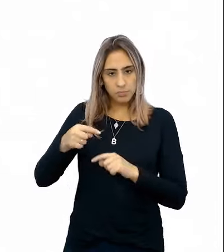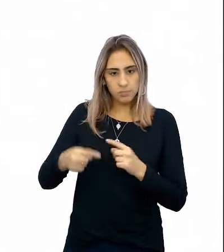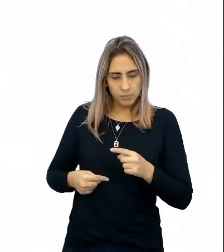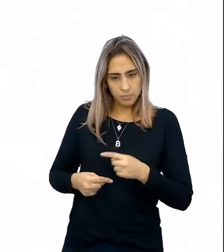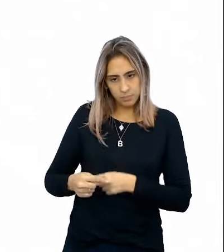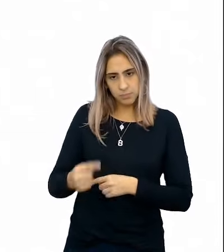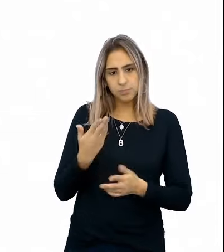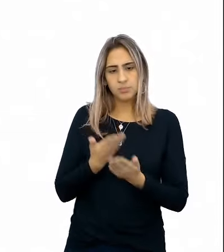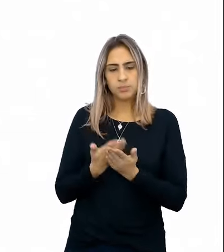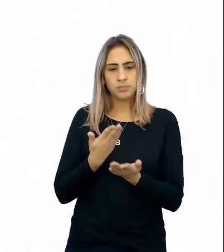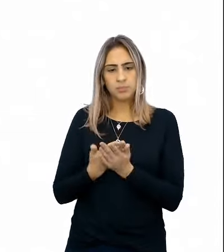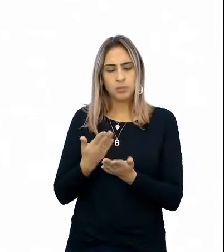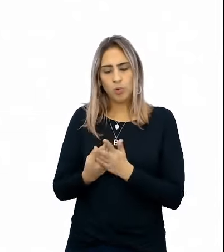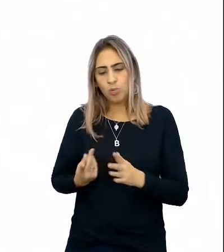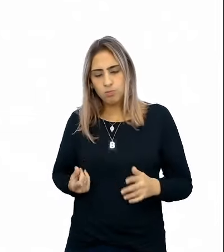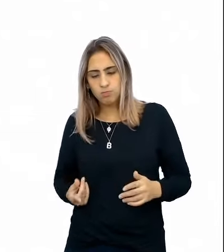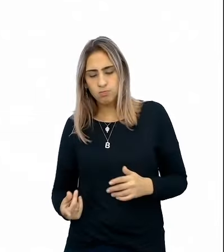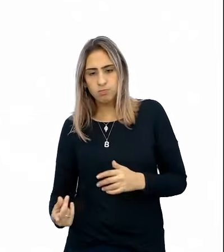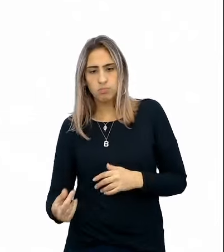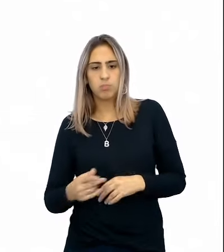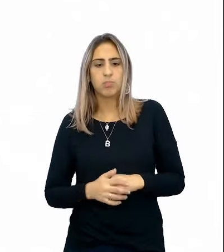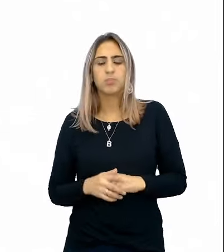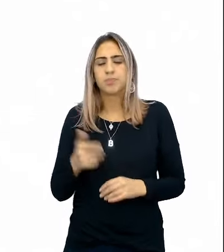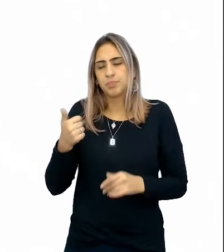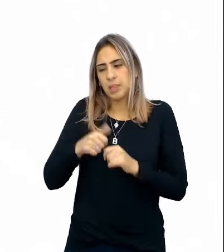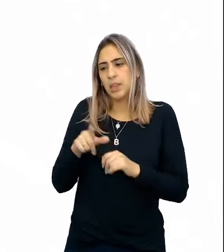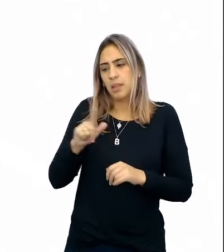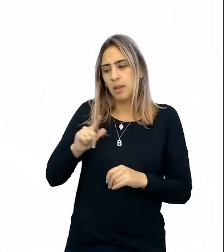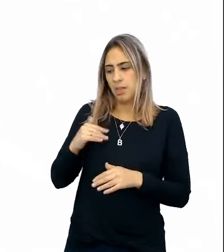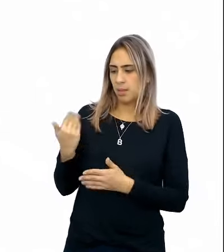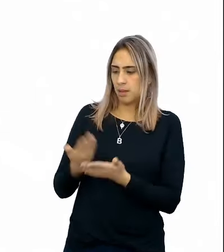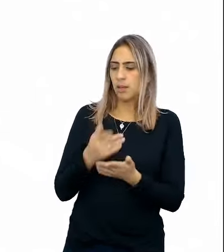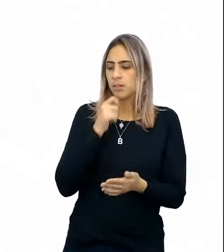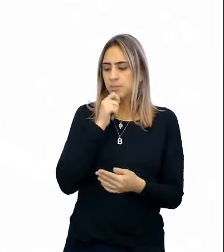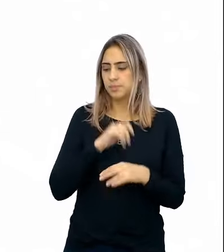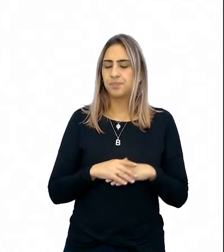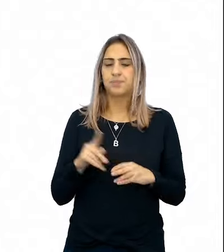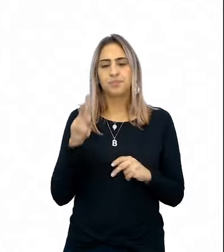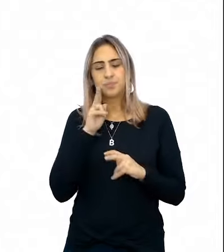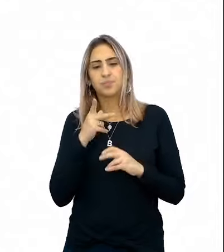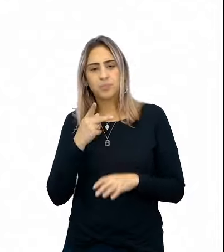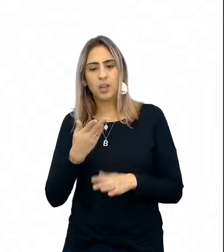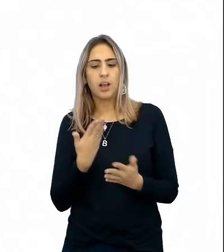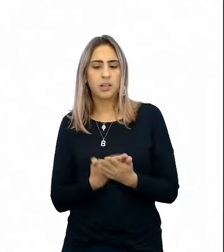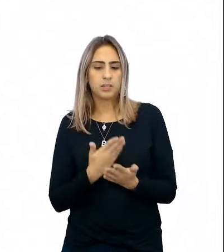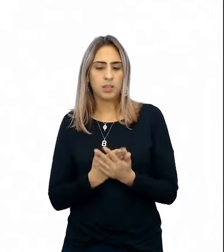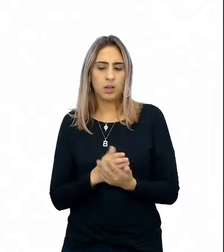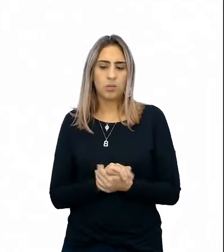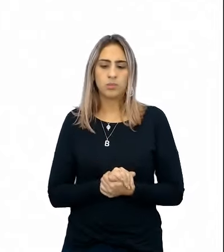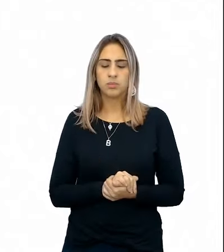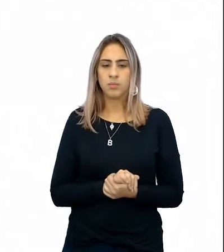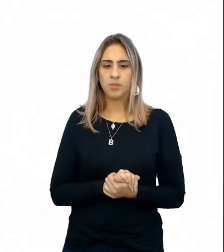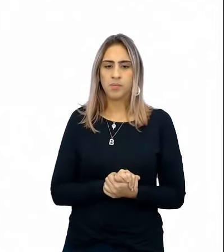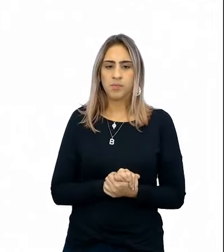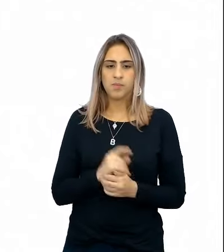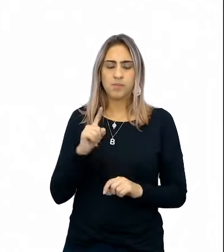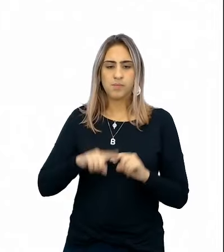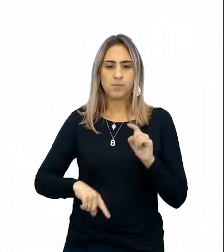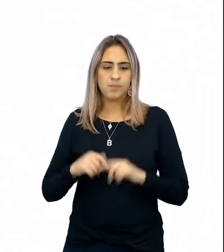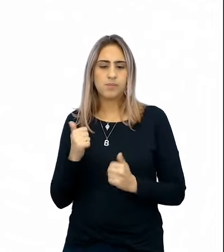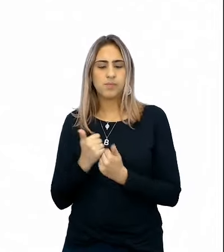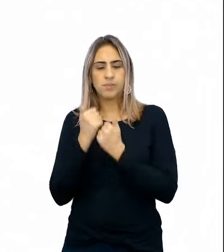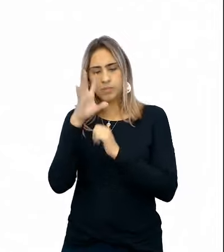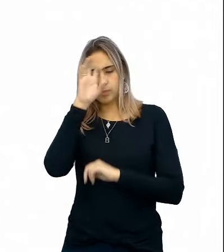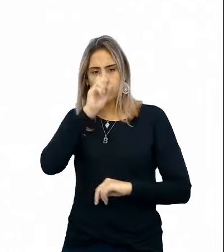semana de estudos intensivos que está por vir. Revisitar as aulas do material